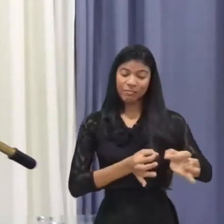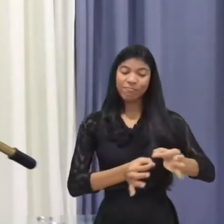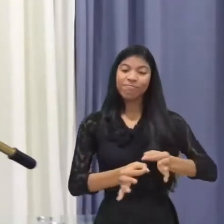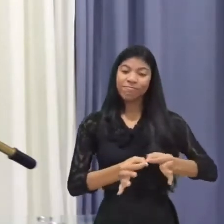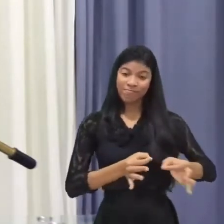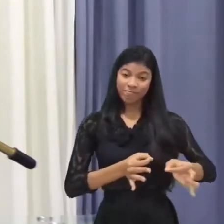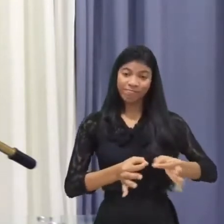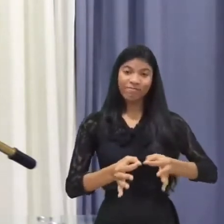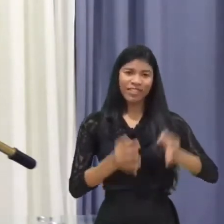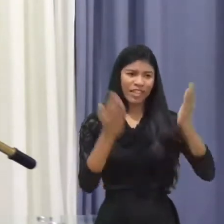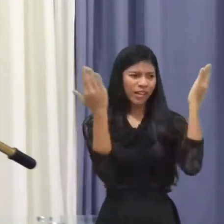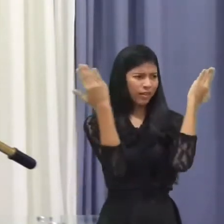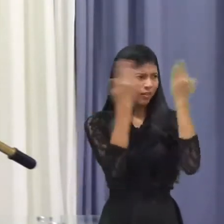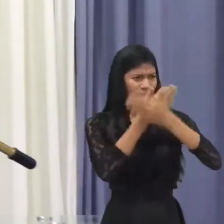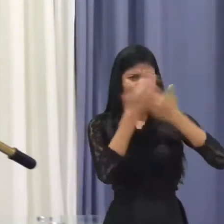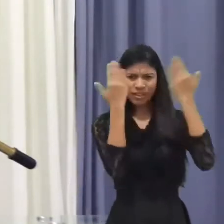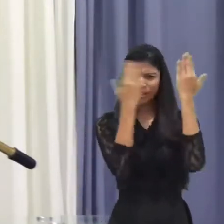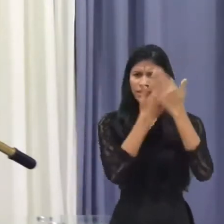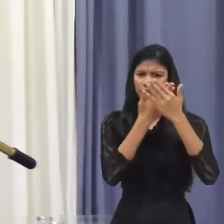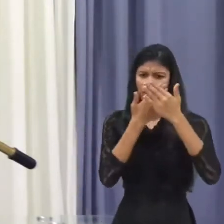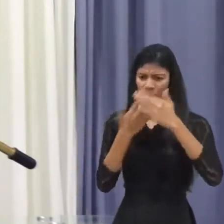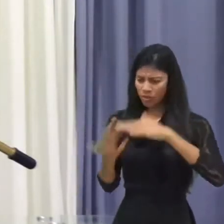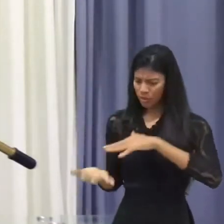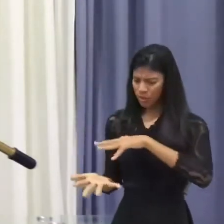será invisível para o mundo.